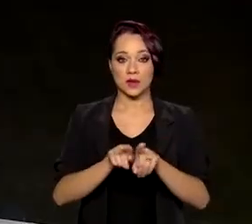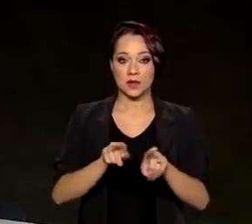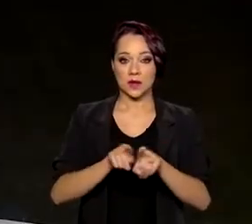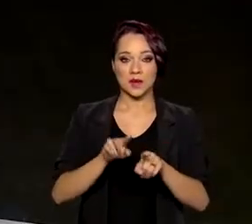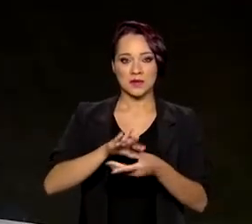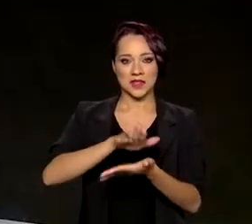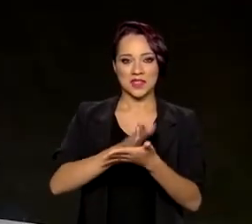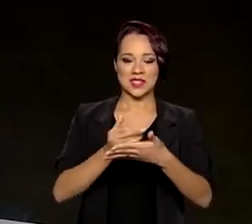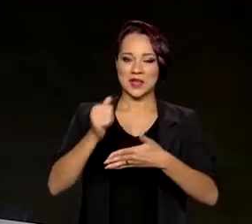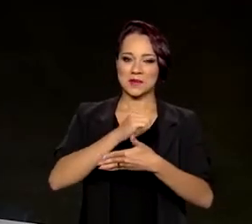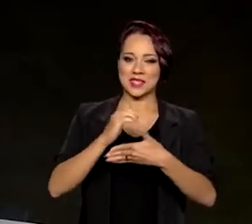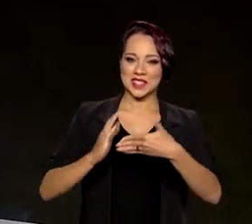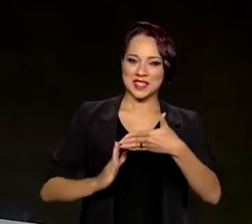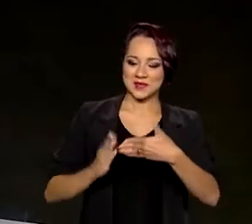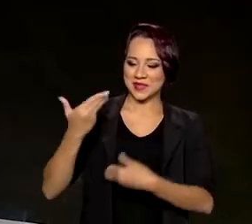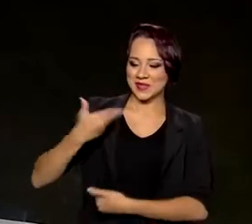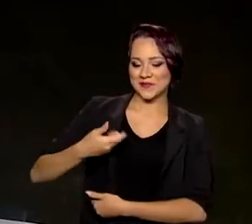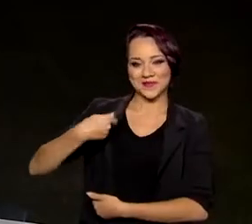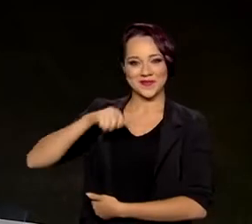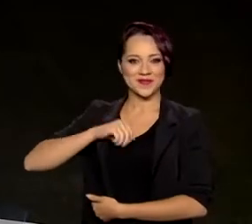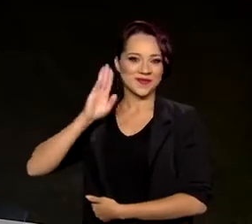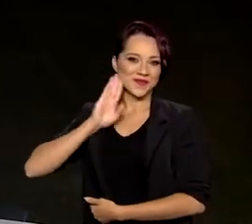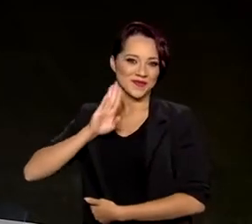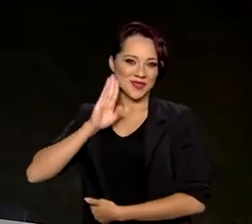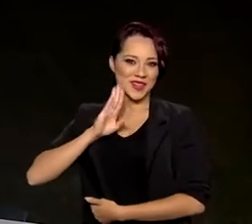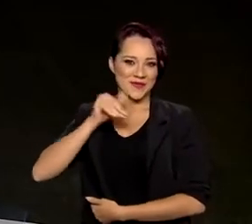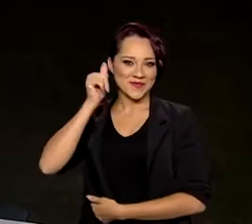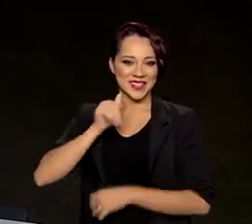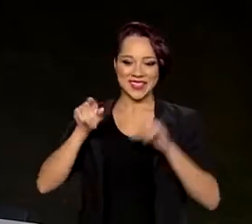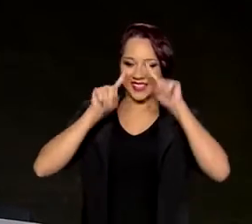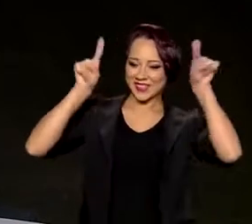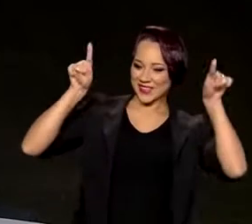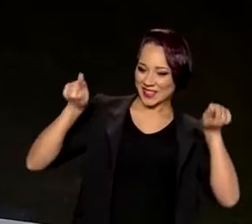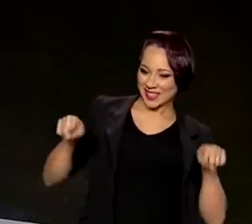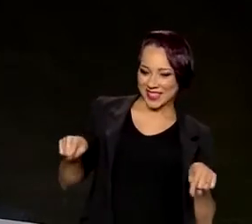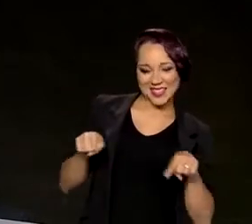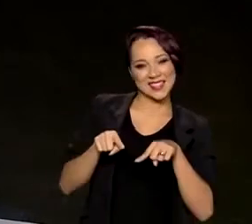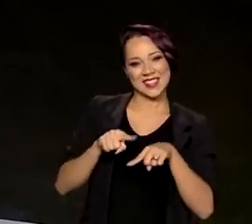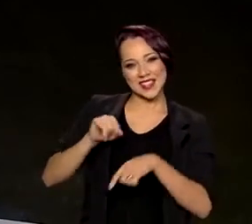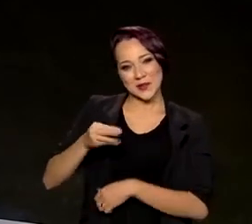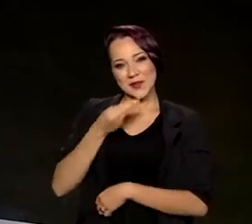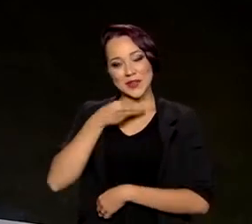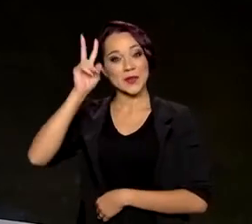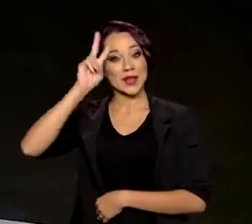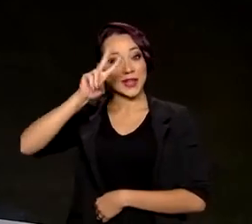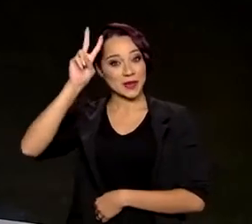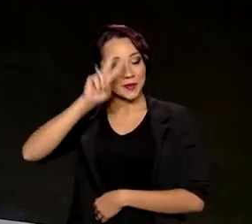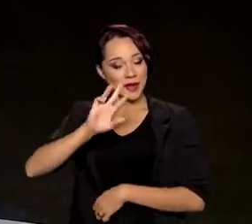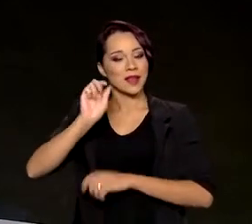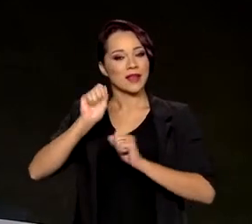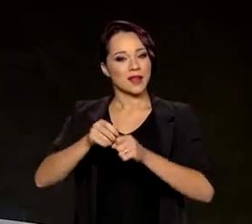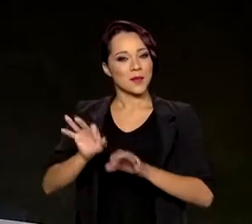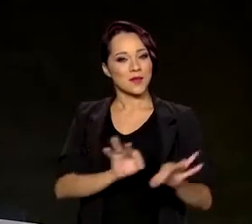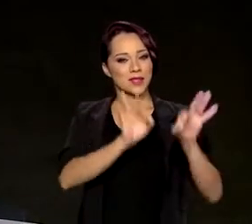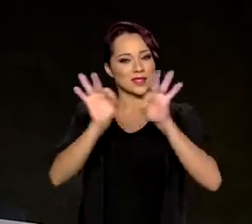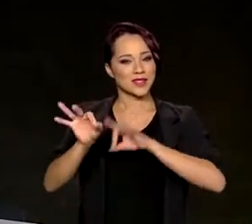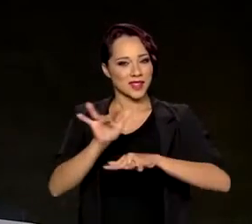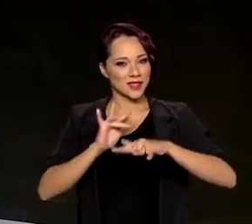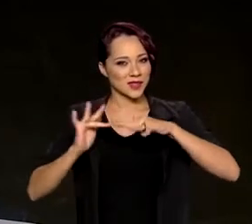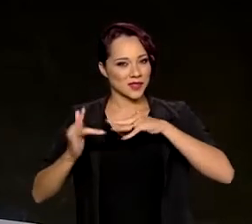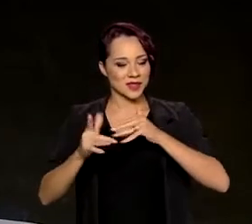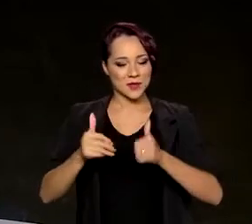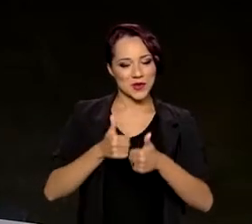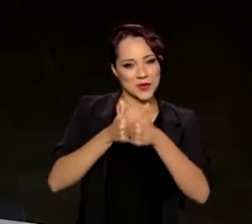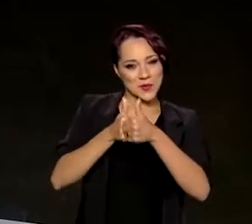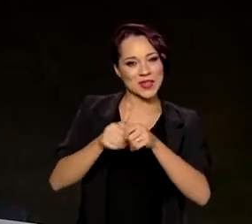nossa intérprete de Libras, Brenda Rodrigues, a menina do quadradinho. Aproveito para lembrar que estamos nas redes sociais. Você pode